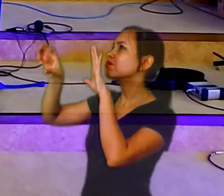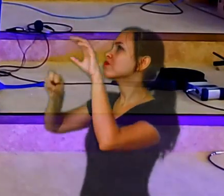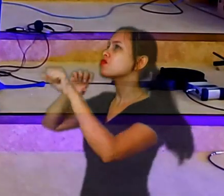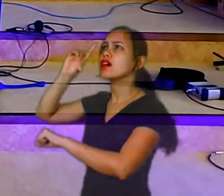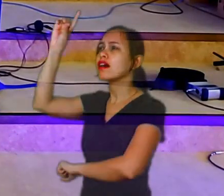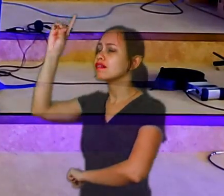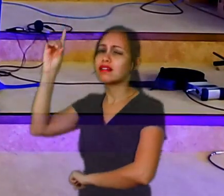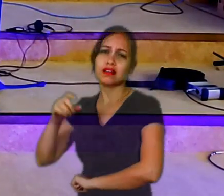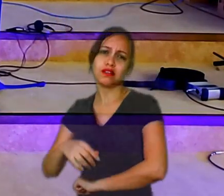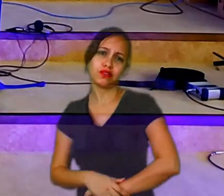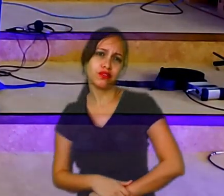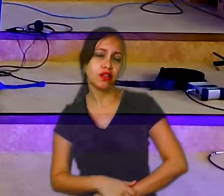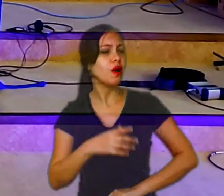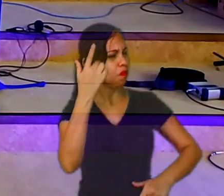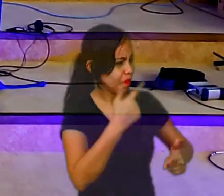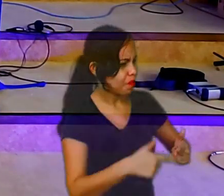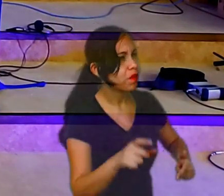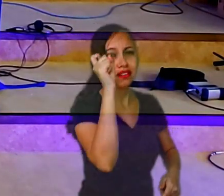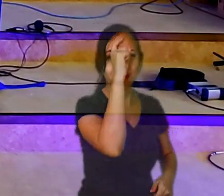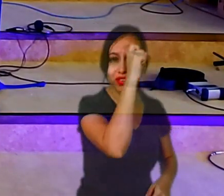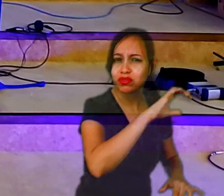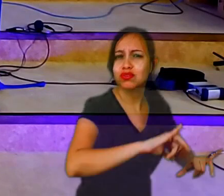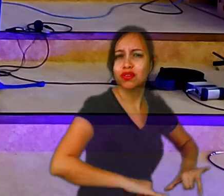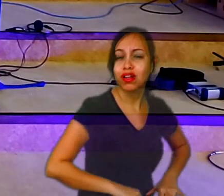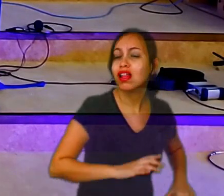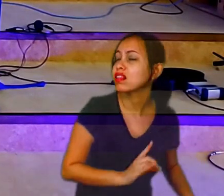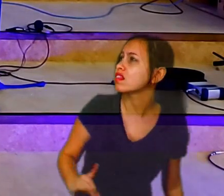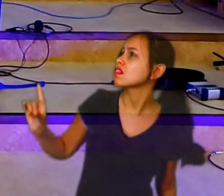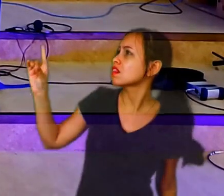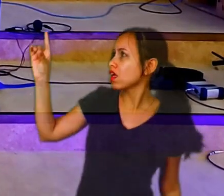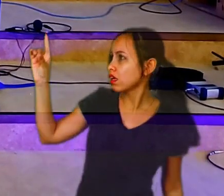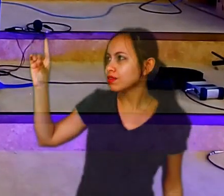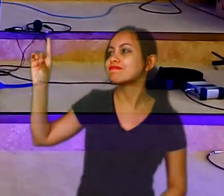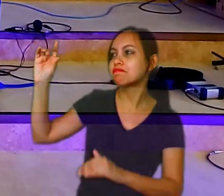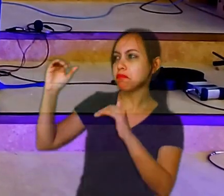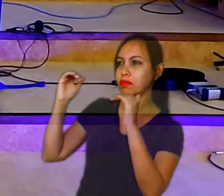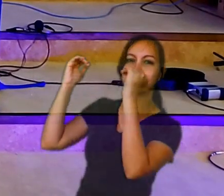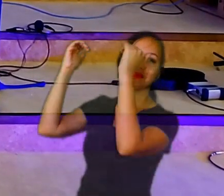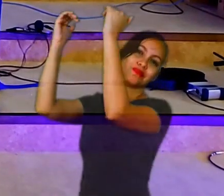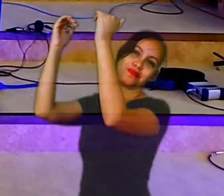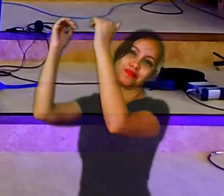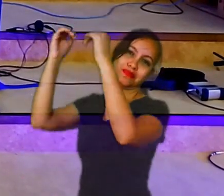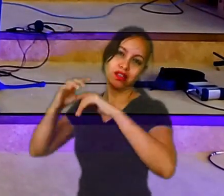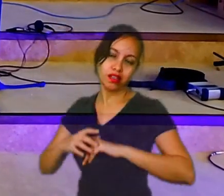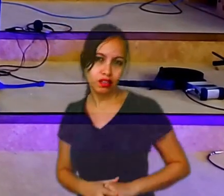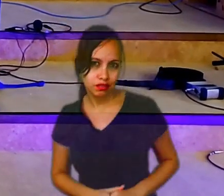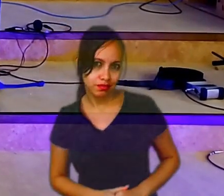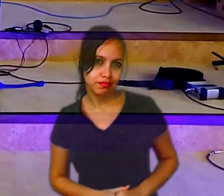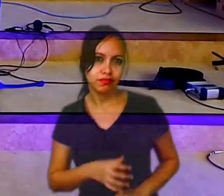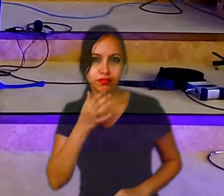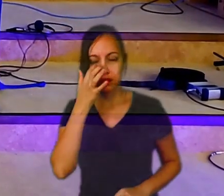a adversidade, a prova, o nosso Deus é muito maior. O nosso Deus